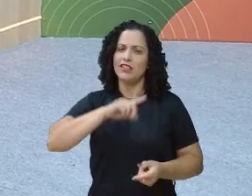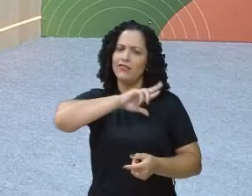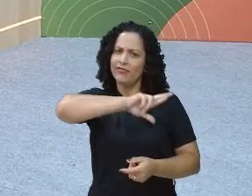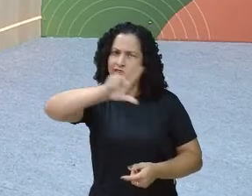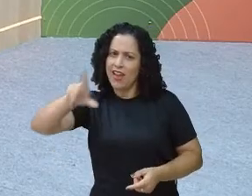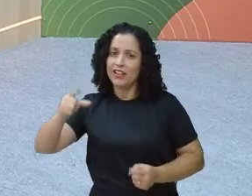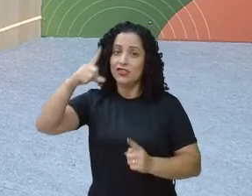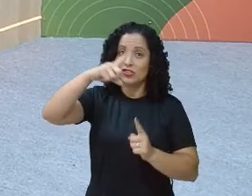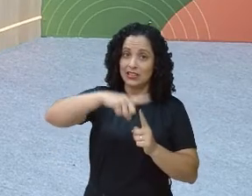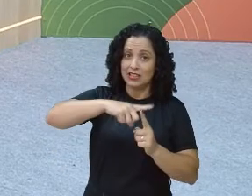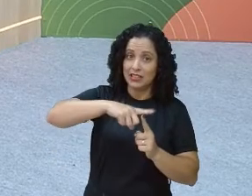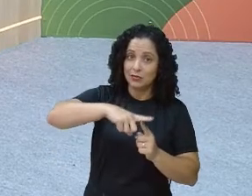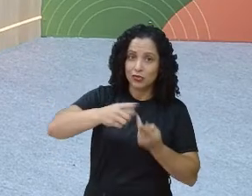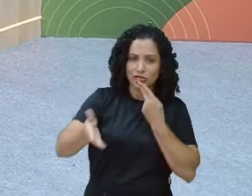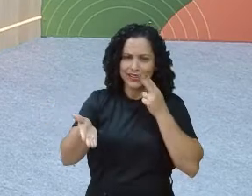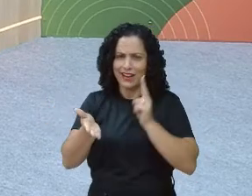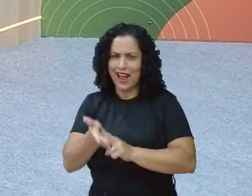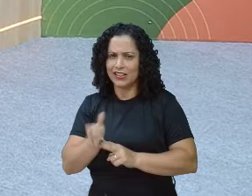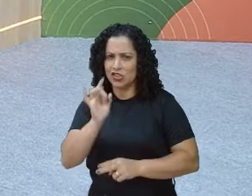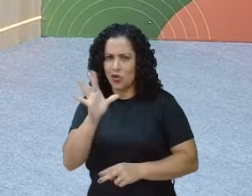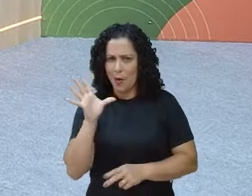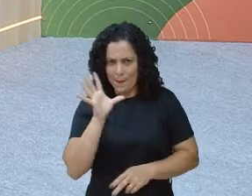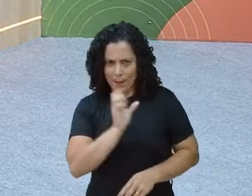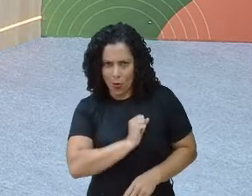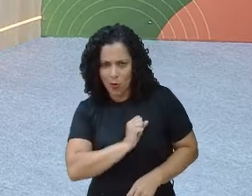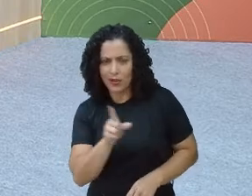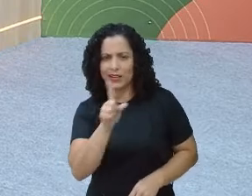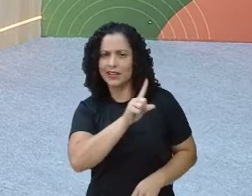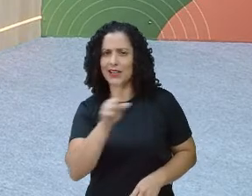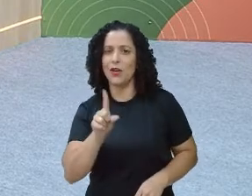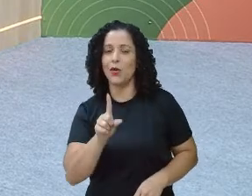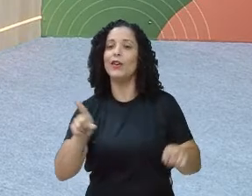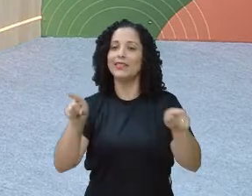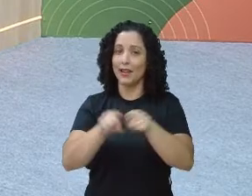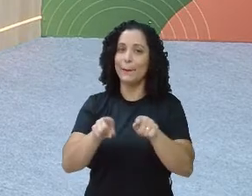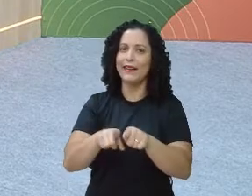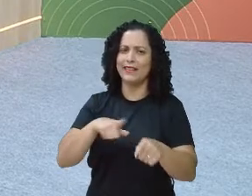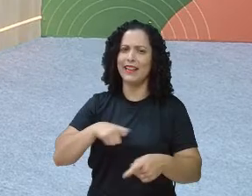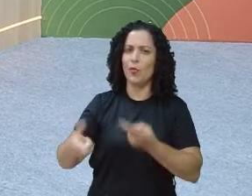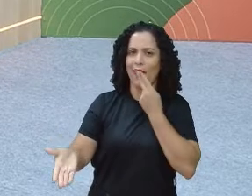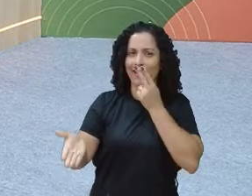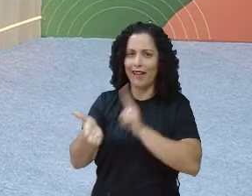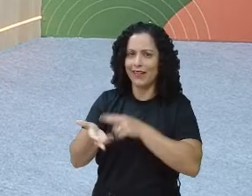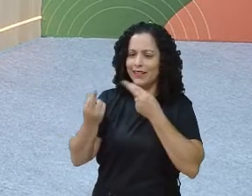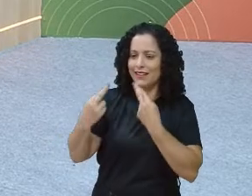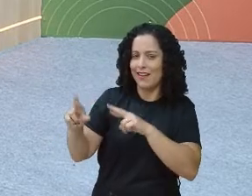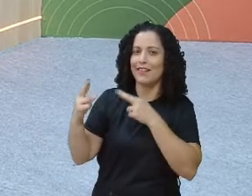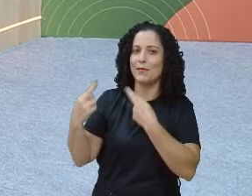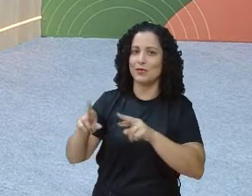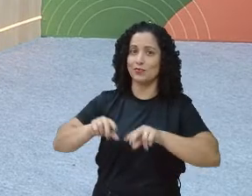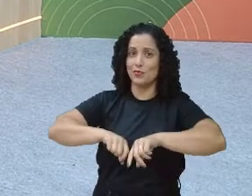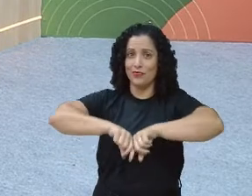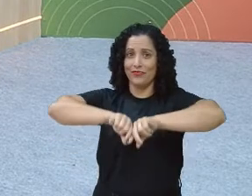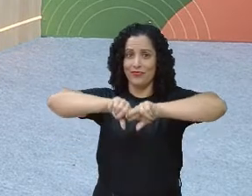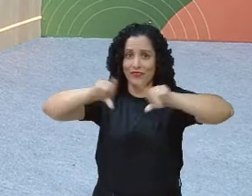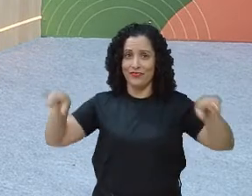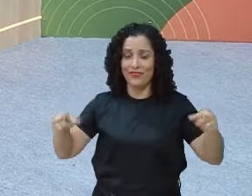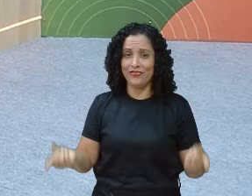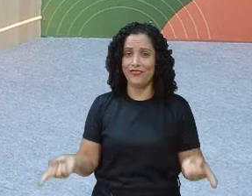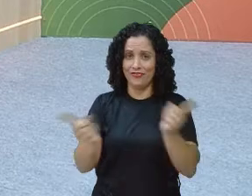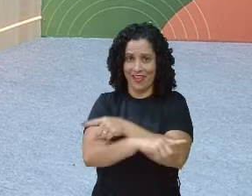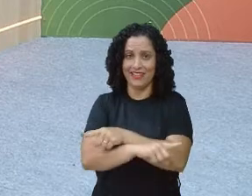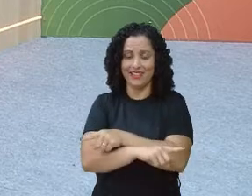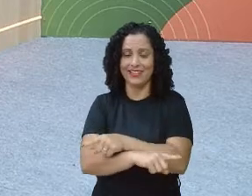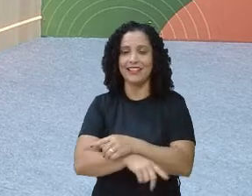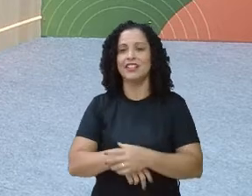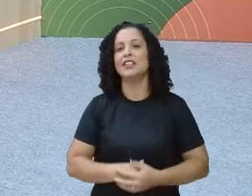né? Eu estou falando de carta de amor, mas, na verdade, a nossa carta é sobre carta de reclamação. Veja só o oposto disso, tá certo? Eu